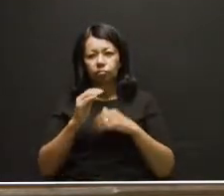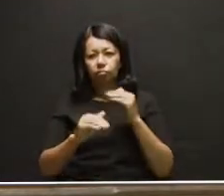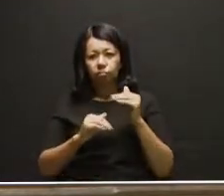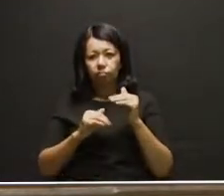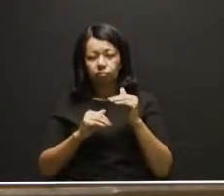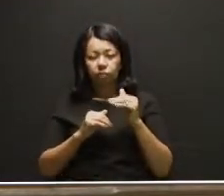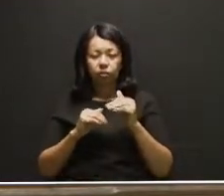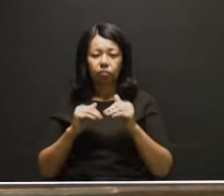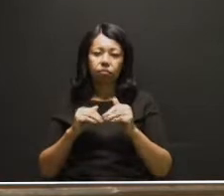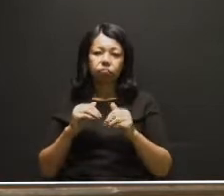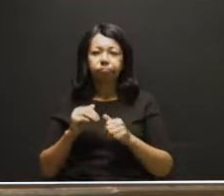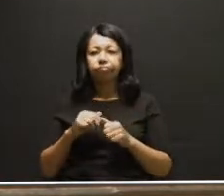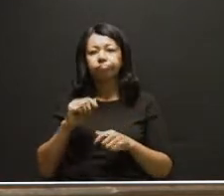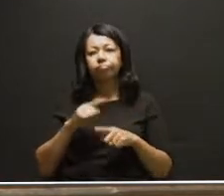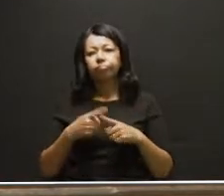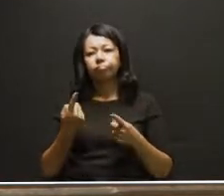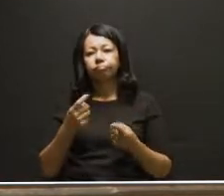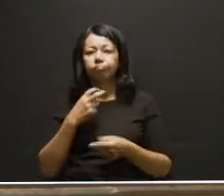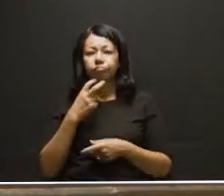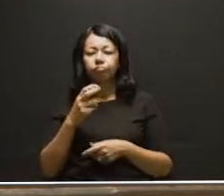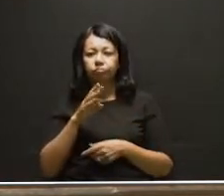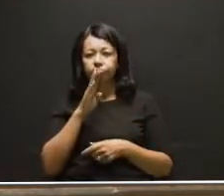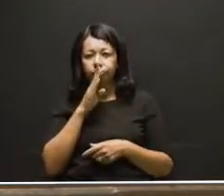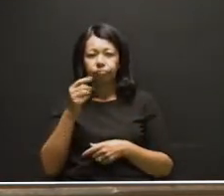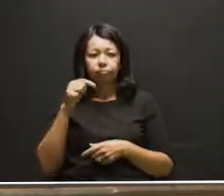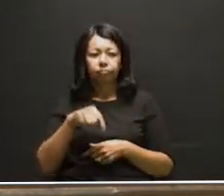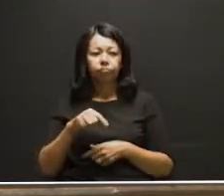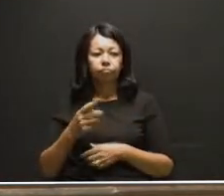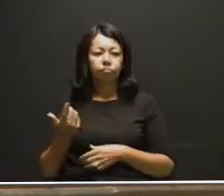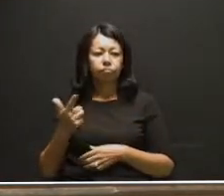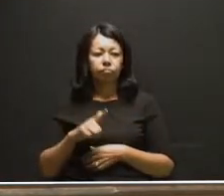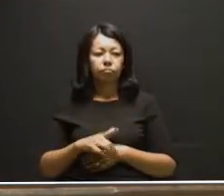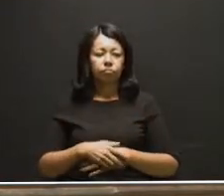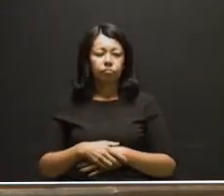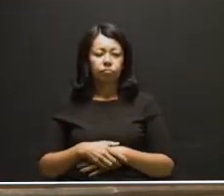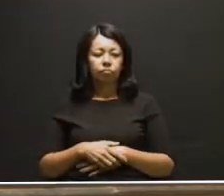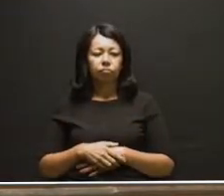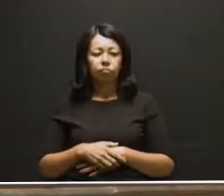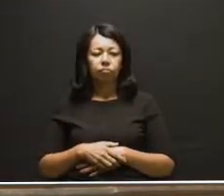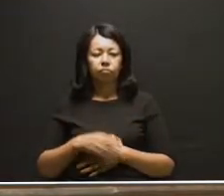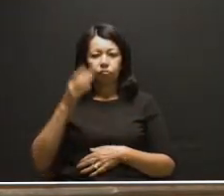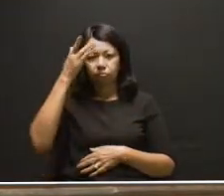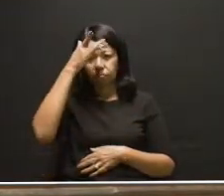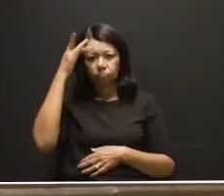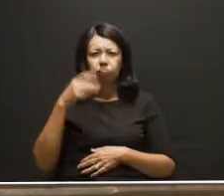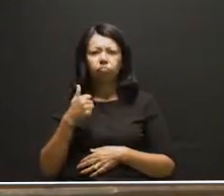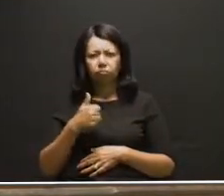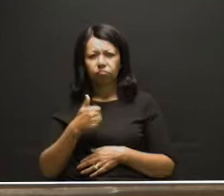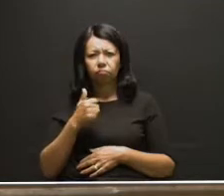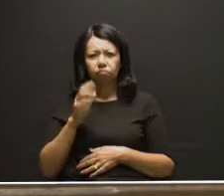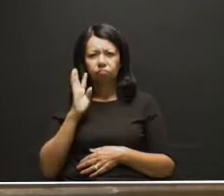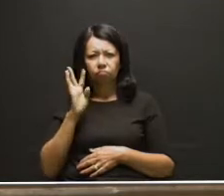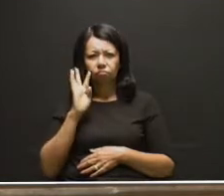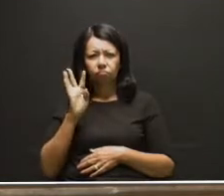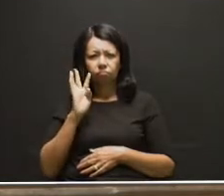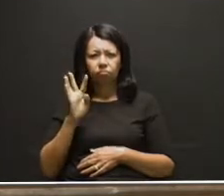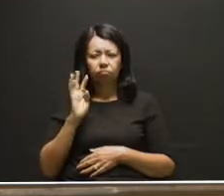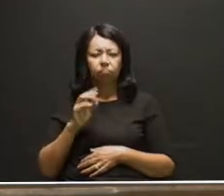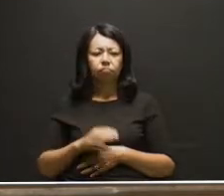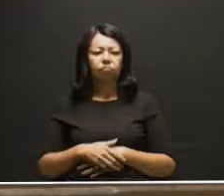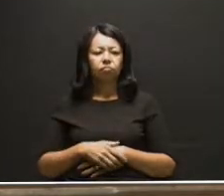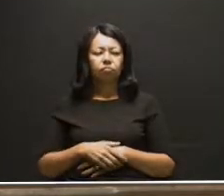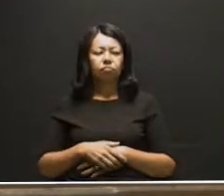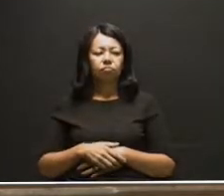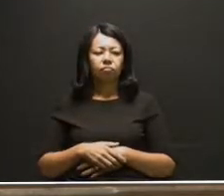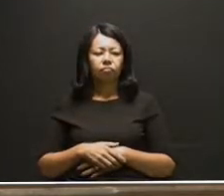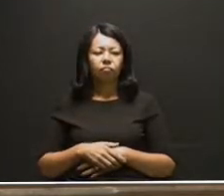não posso exonerado então minha voz não vai ficar nessa tribuna vou falar é ruim a gente boa com pessoa para tomar cerveja que eu não tomo é